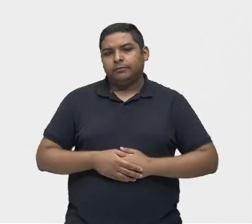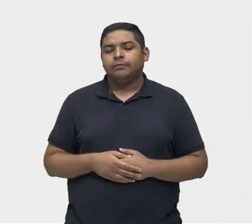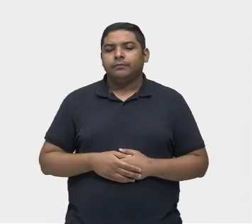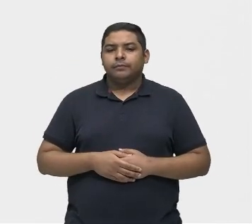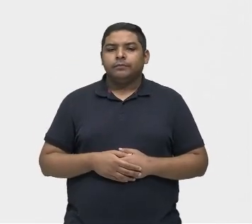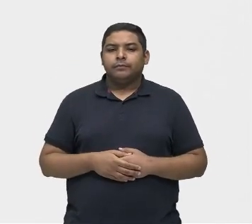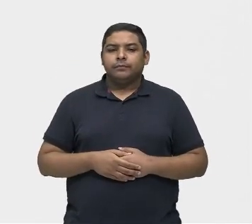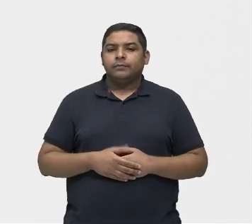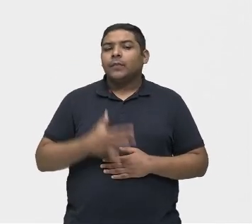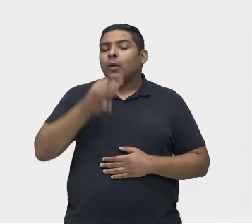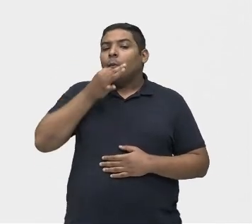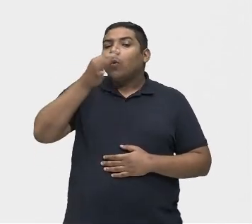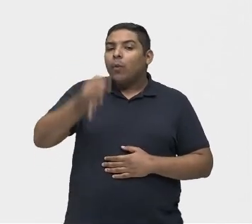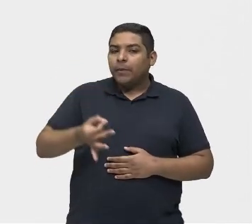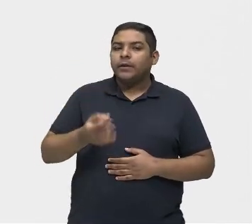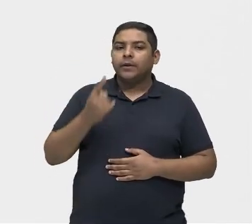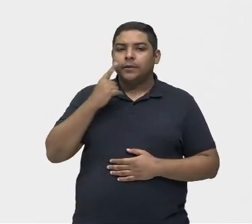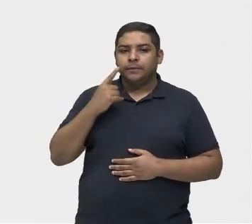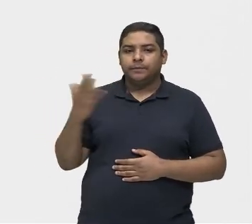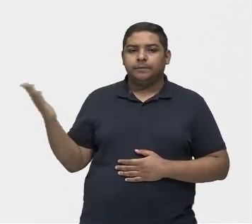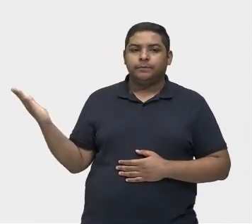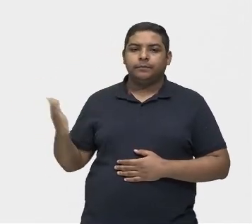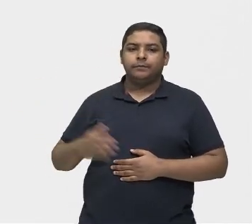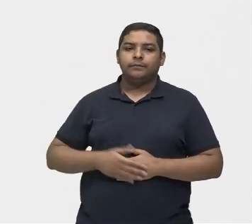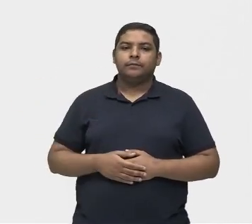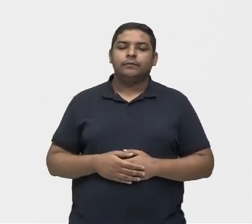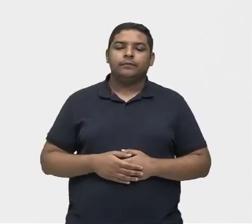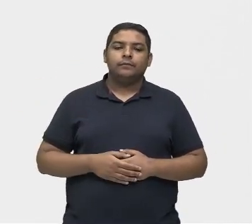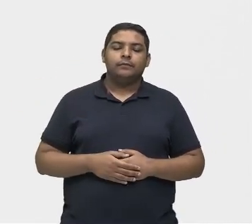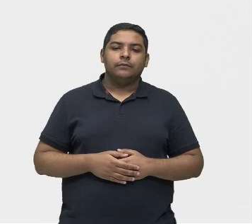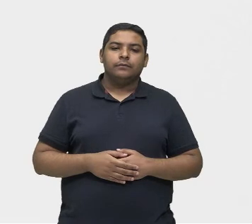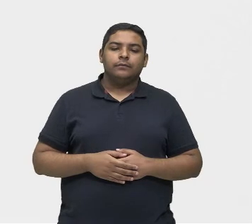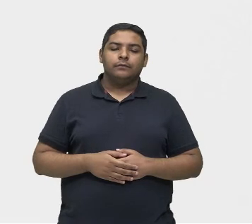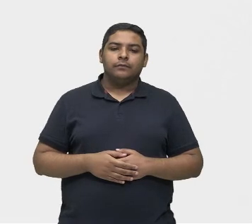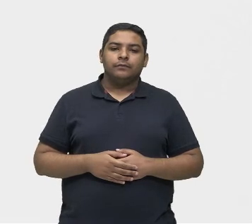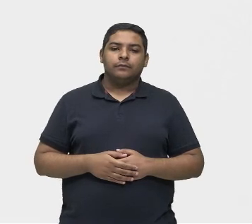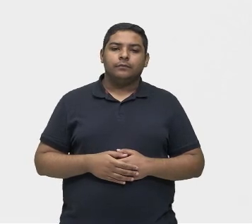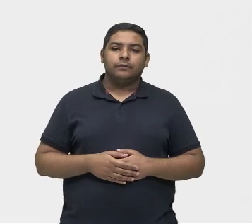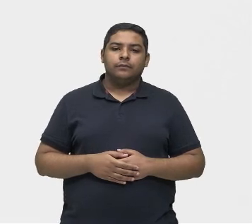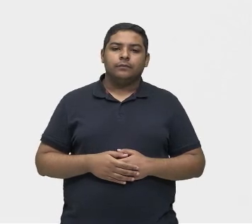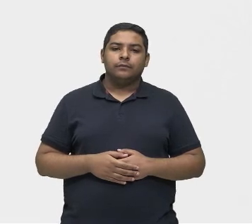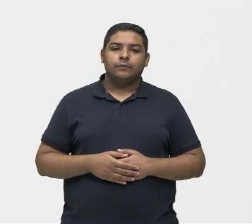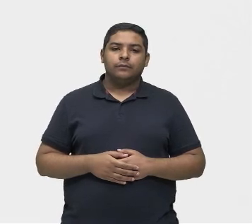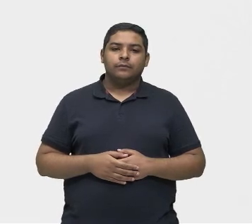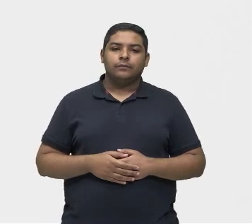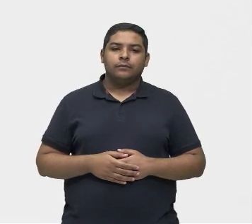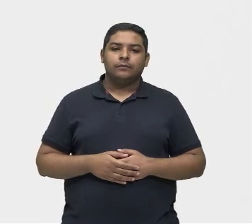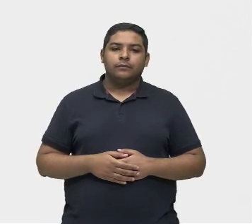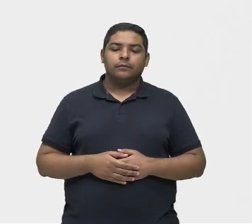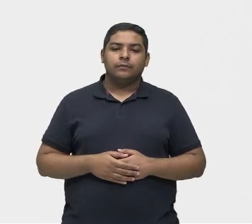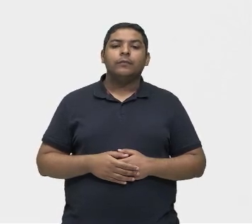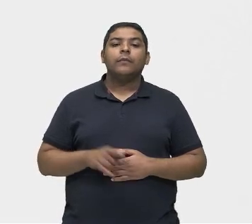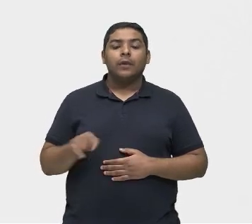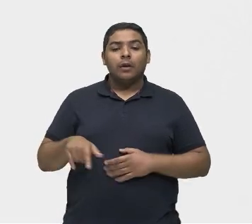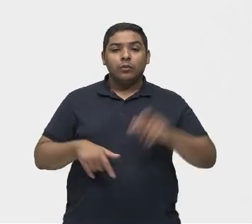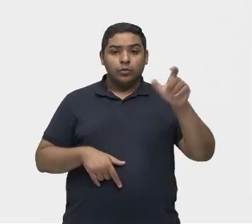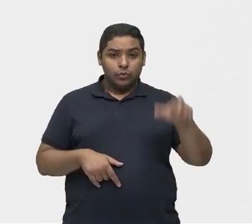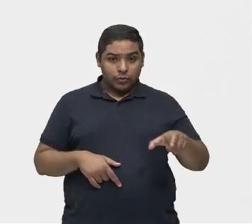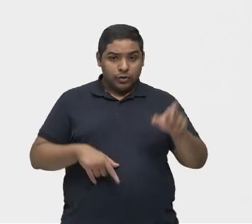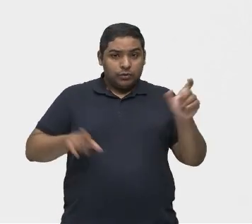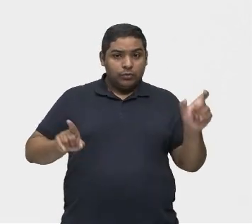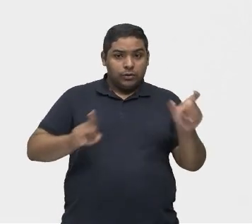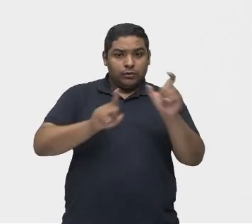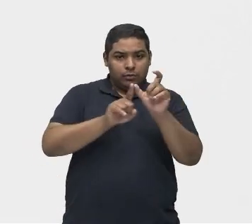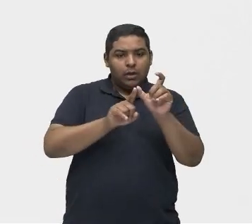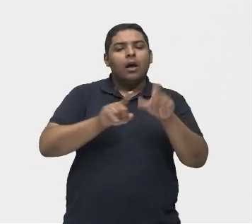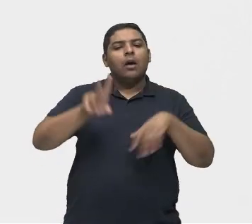da nossa interatividade, da nossa questão 1. Quando o sujeito estiver no singular, deve-se usar